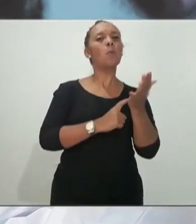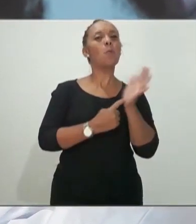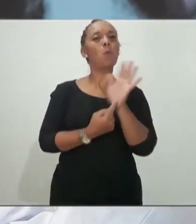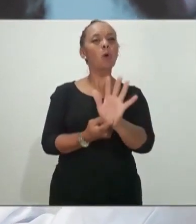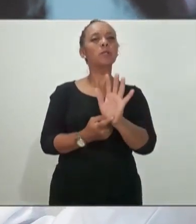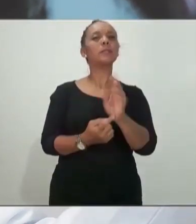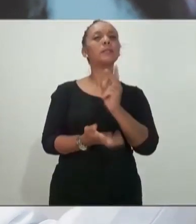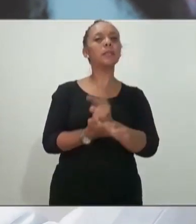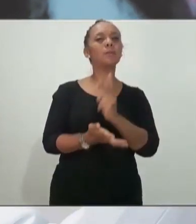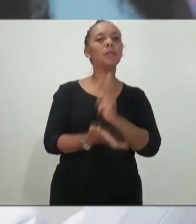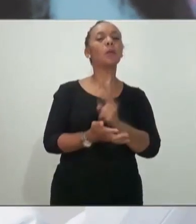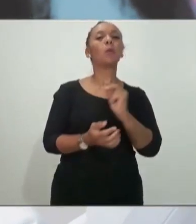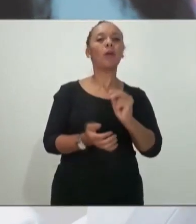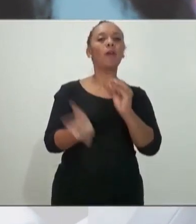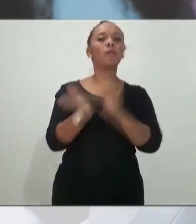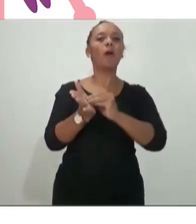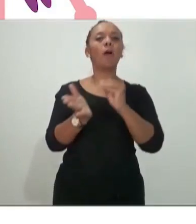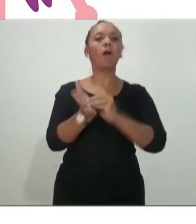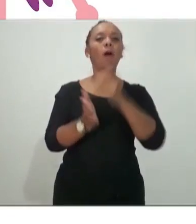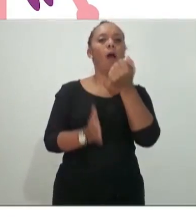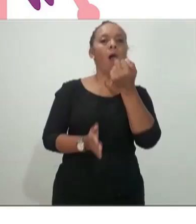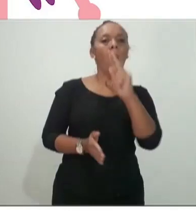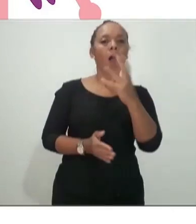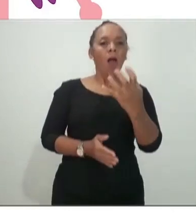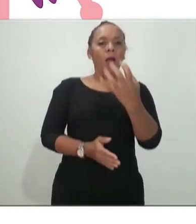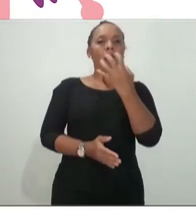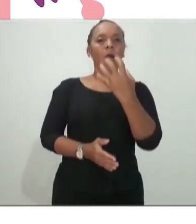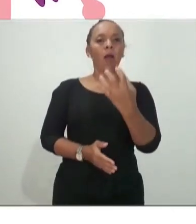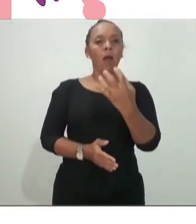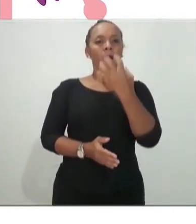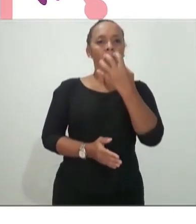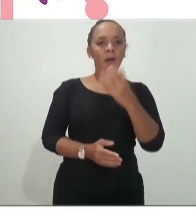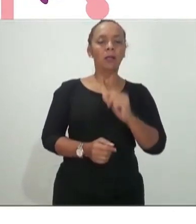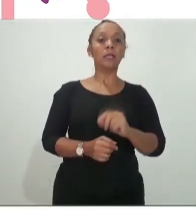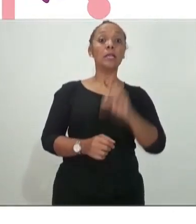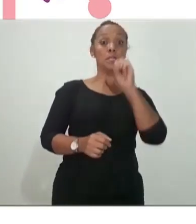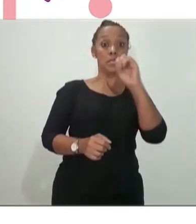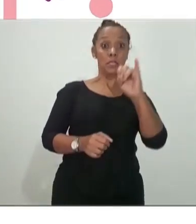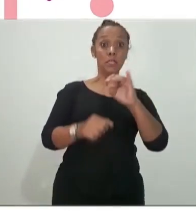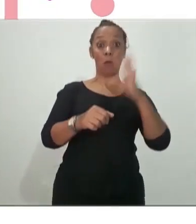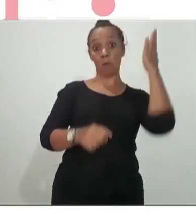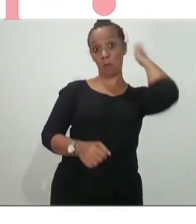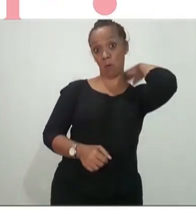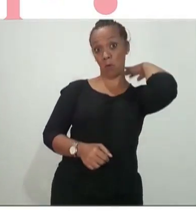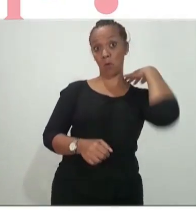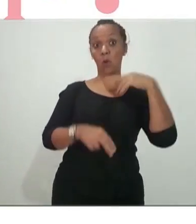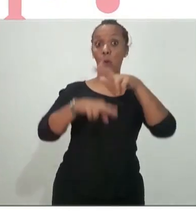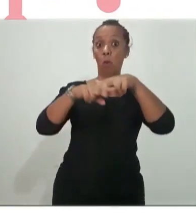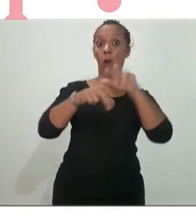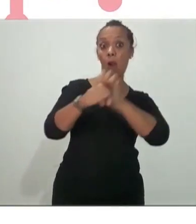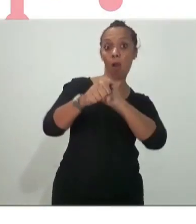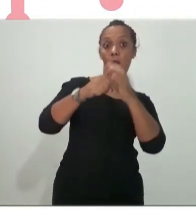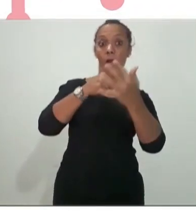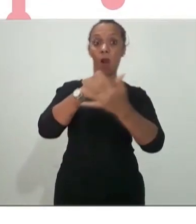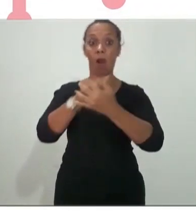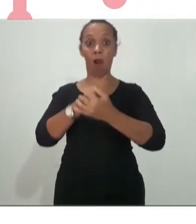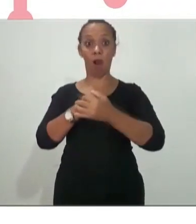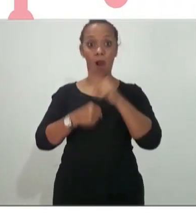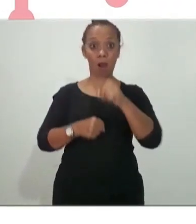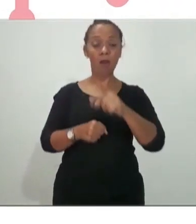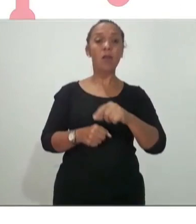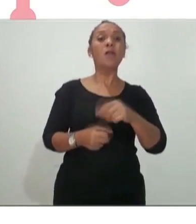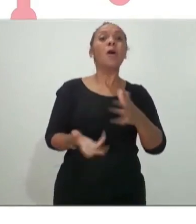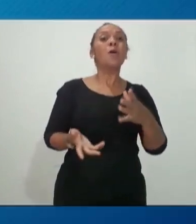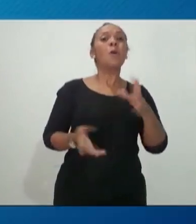sintomas mais comuns é a falta de ar. No caso da pneumonia causada pelo novo coronavírus, muitos pacientes não